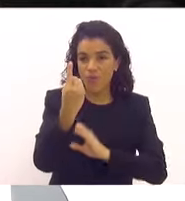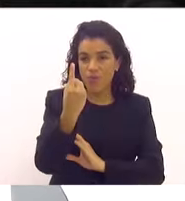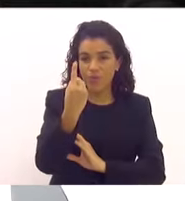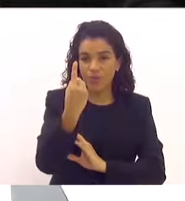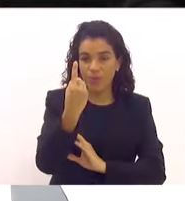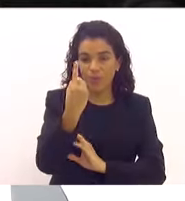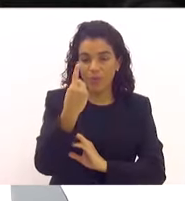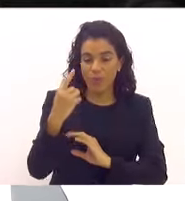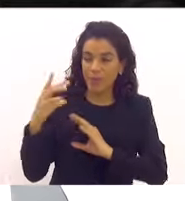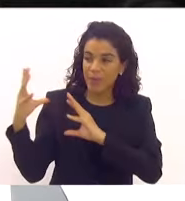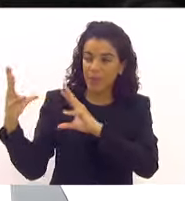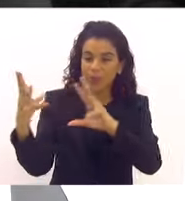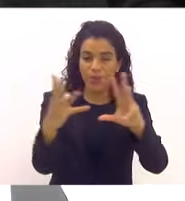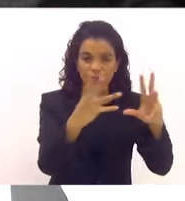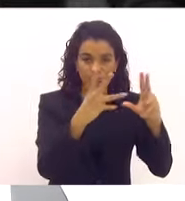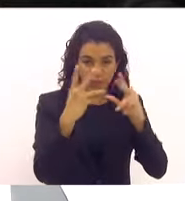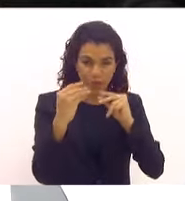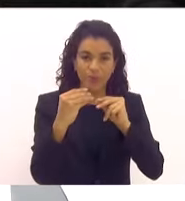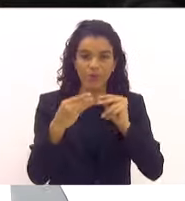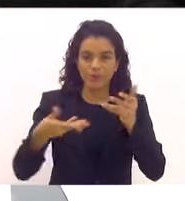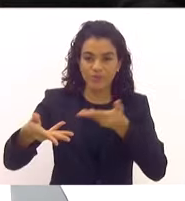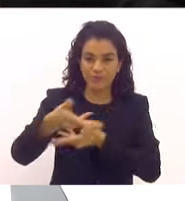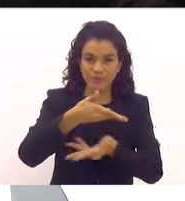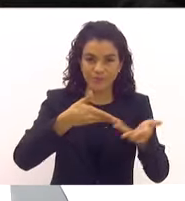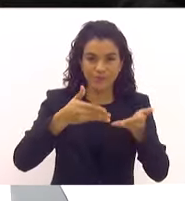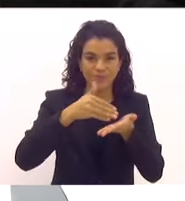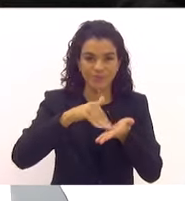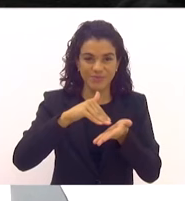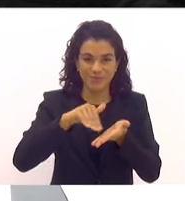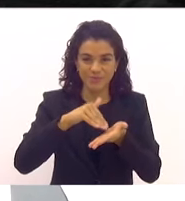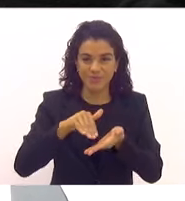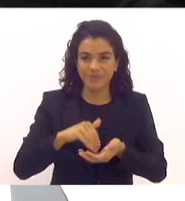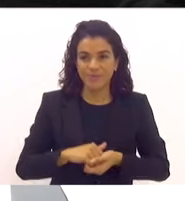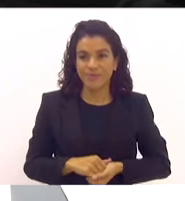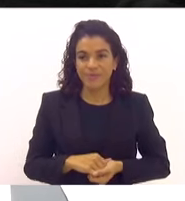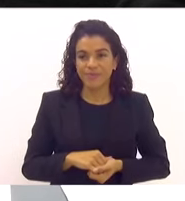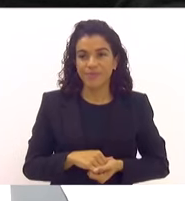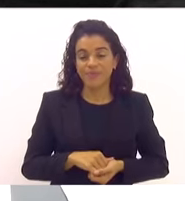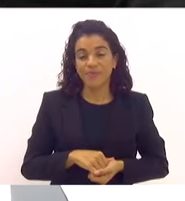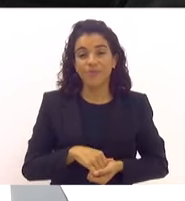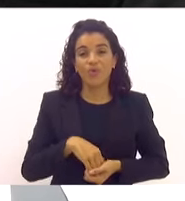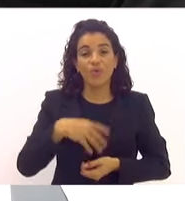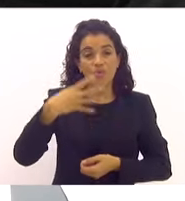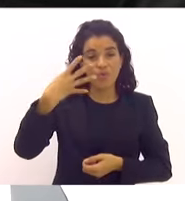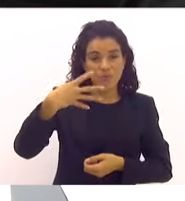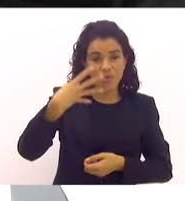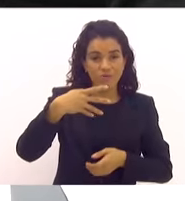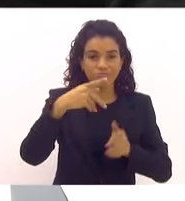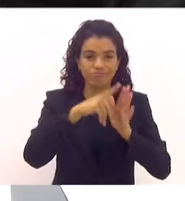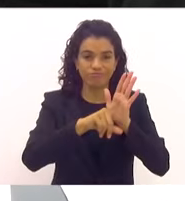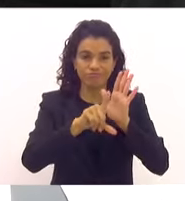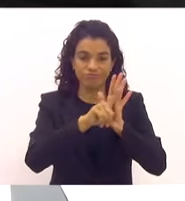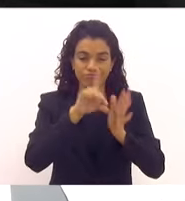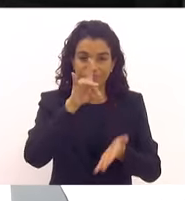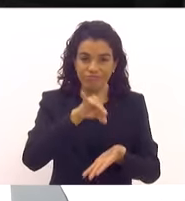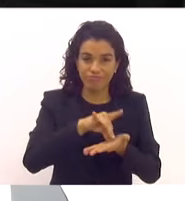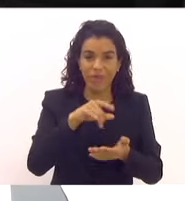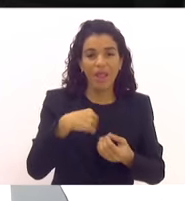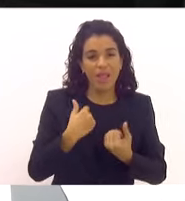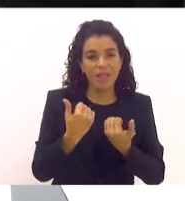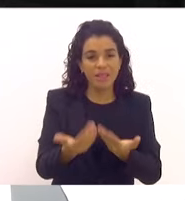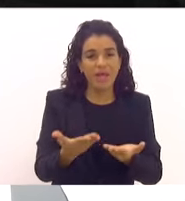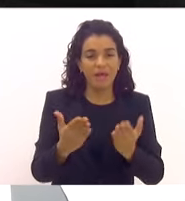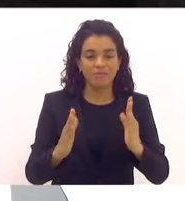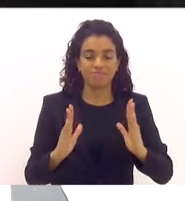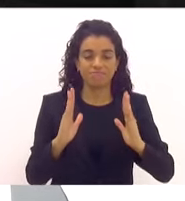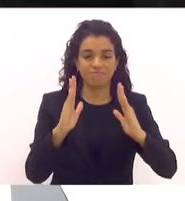para todos aqueles que compartilham aquele escritório. O quarto projeto original, ele também dá prazo para